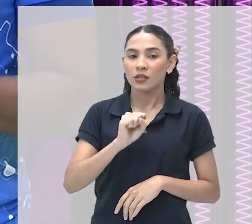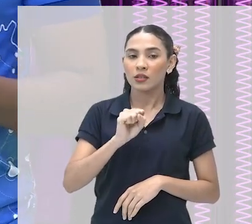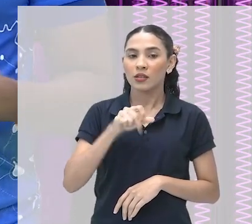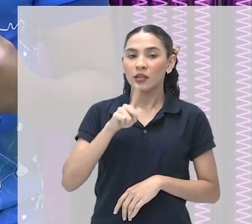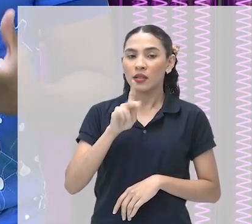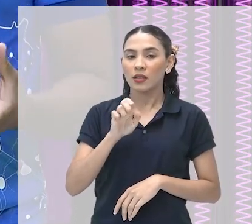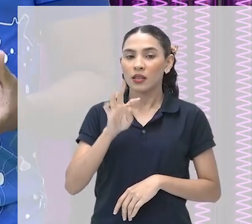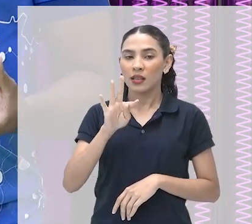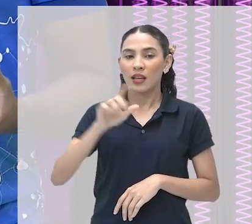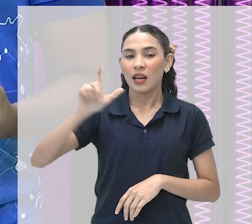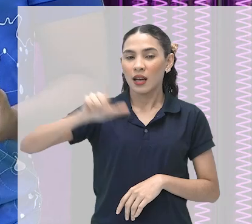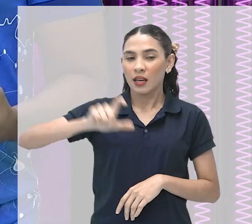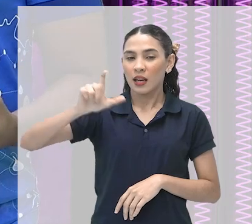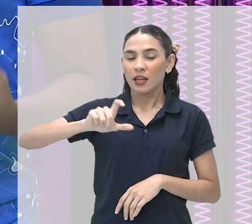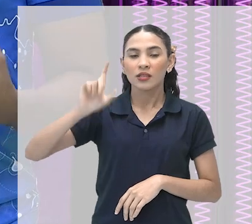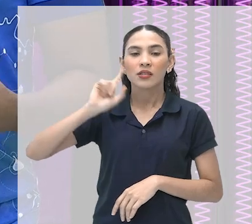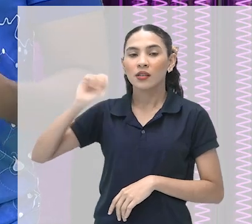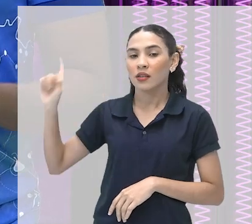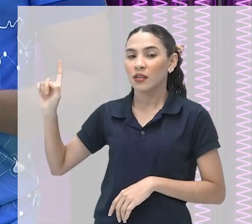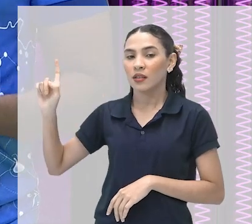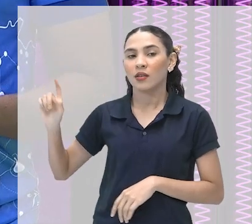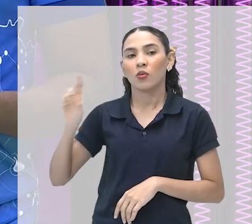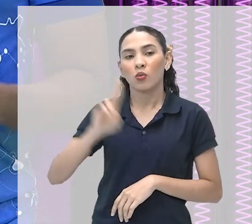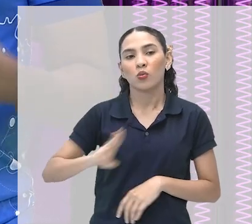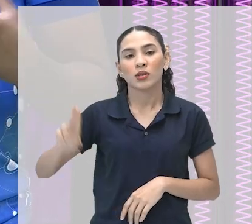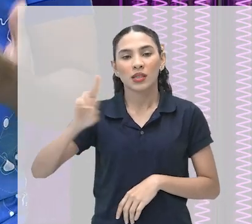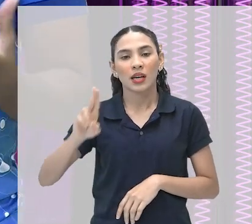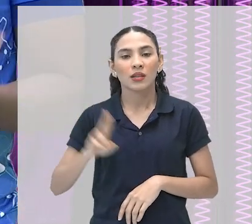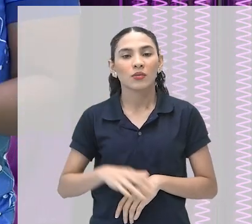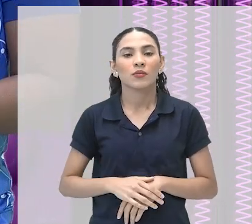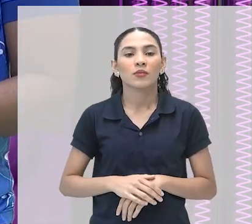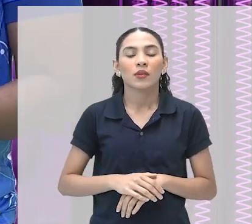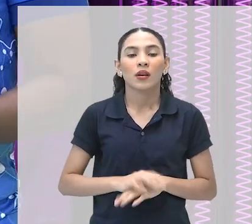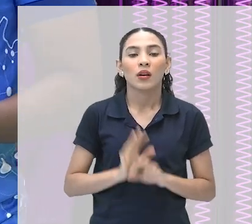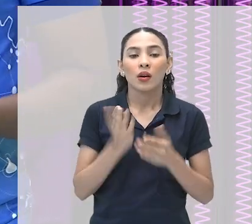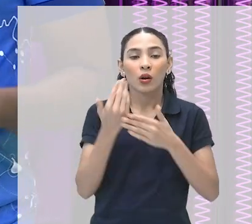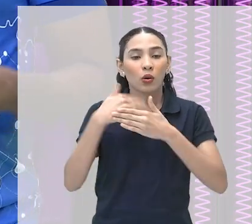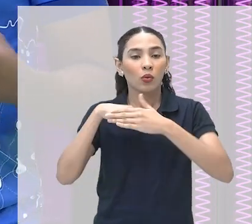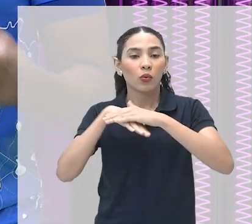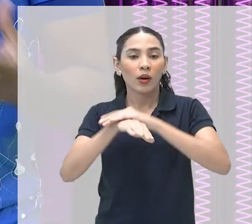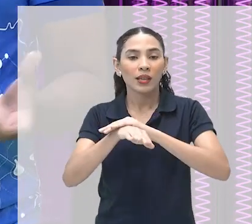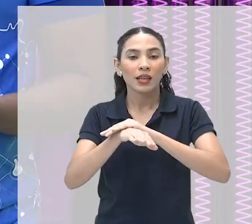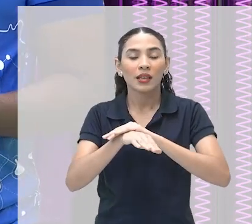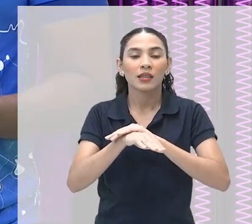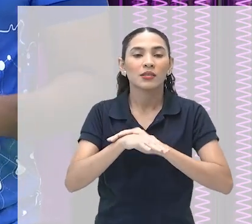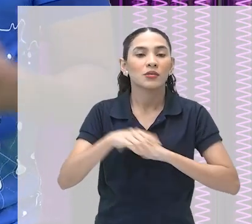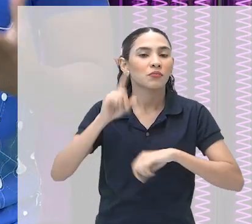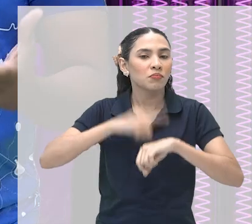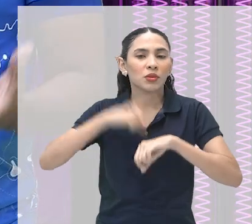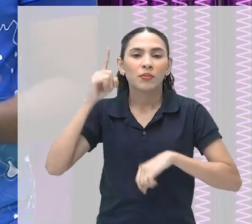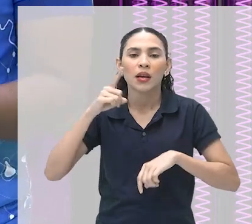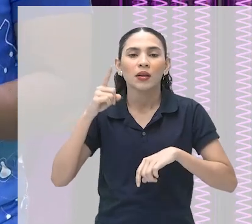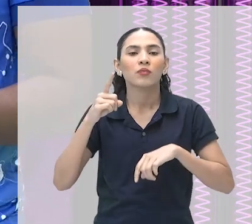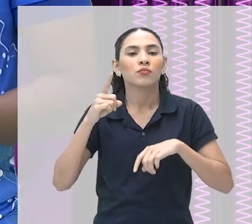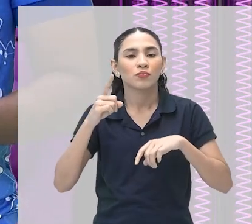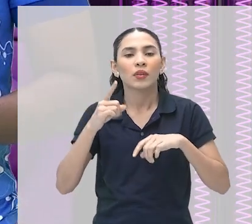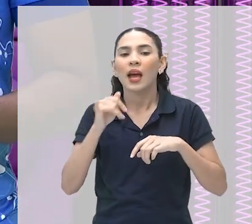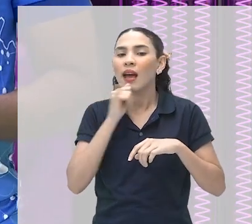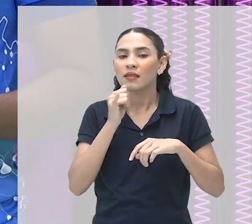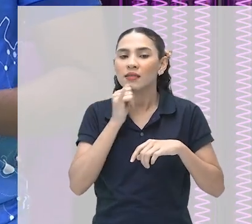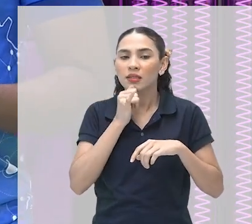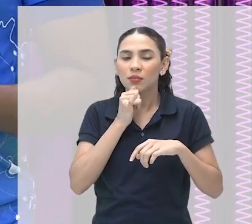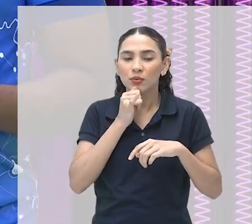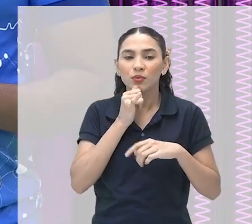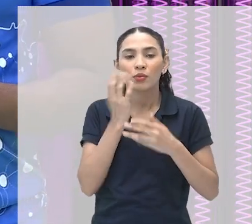disquete, ele era utilizado para armazenar, né? Foi um dos primeiros meios que a gente utilizou